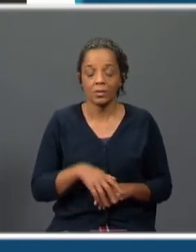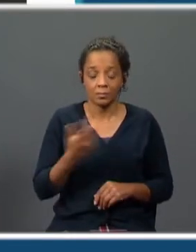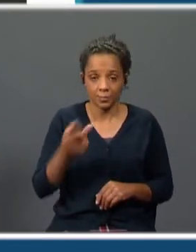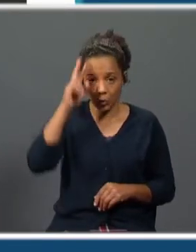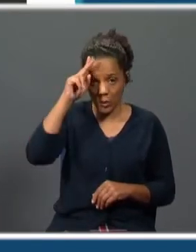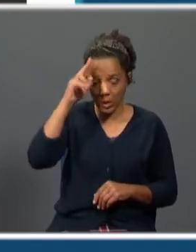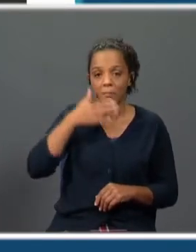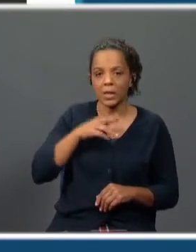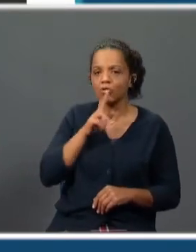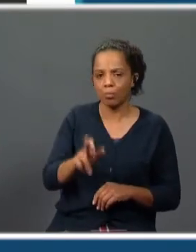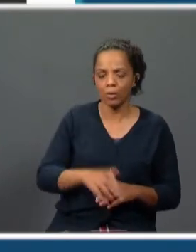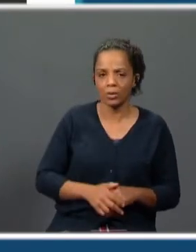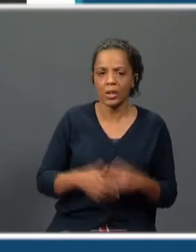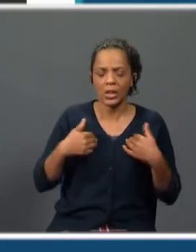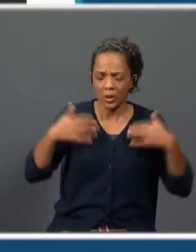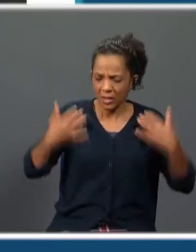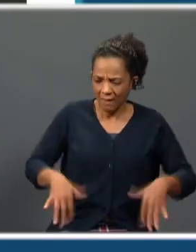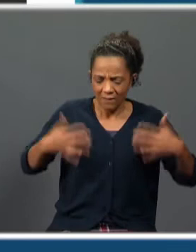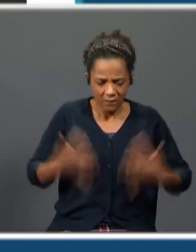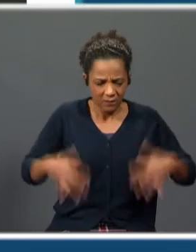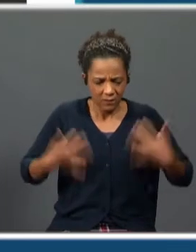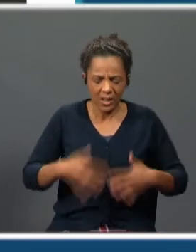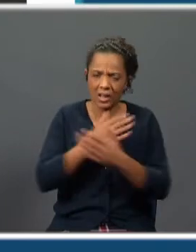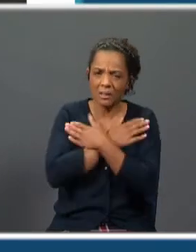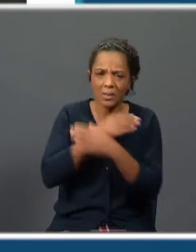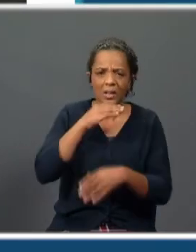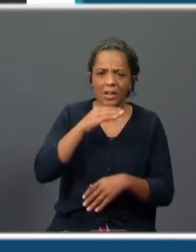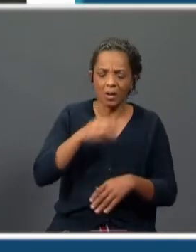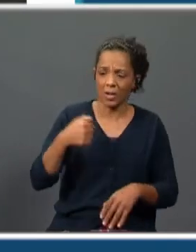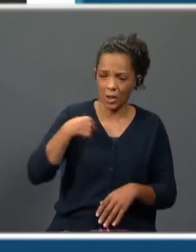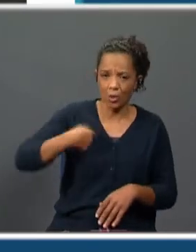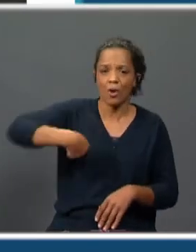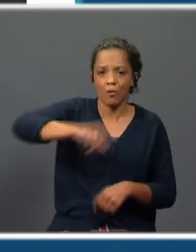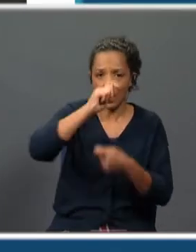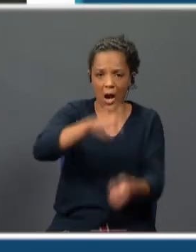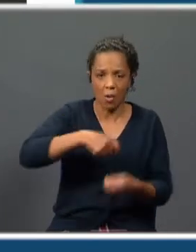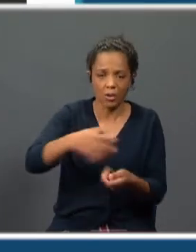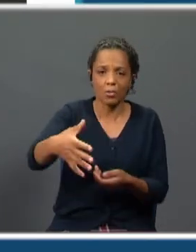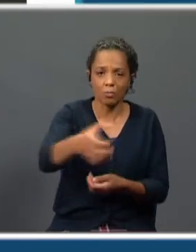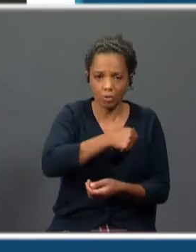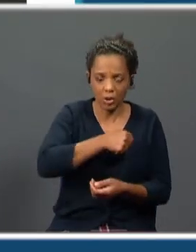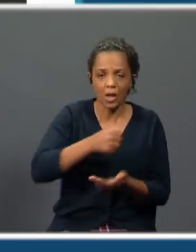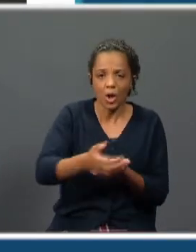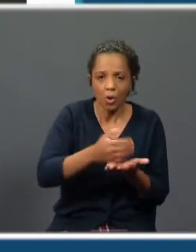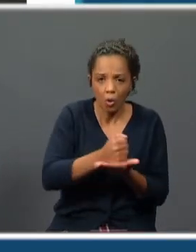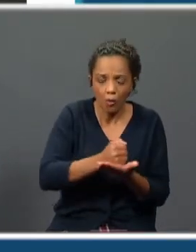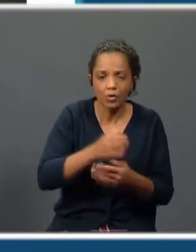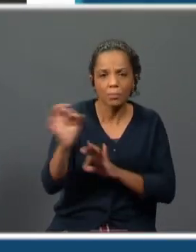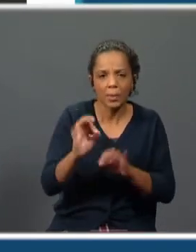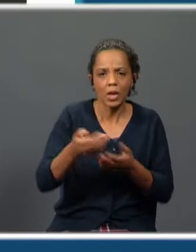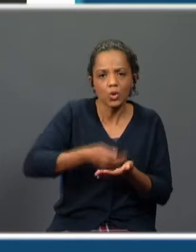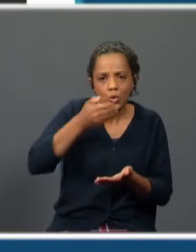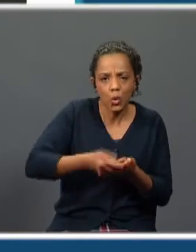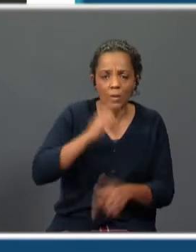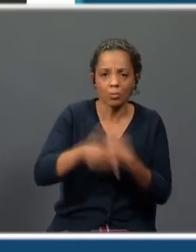Respondeu-lhe o coelhinho branco. Estou numa grande aflição, amigo cão. Eu tinha ido à horta buscar couves para fazer um caldinho e